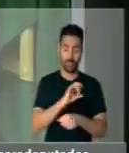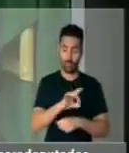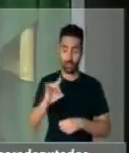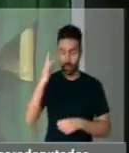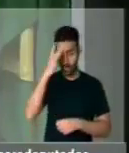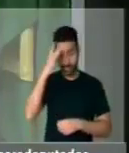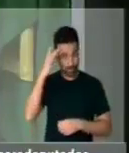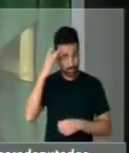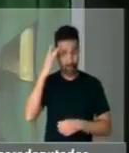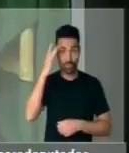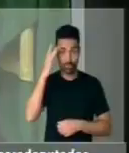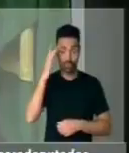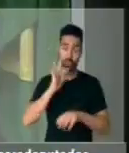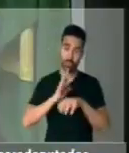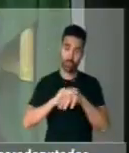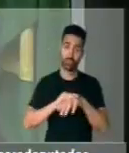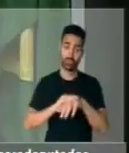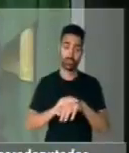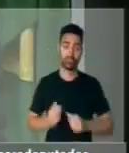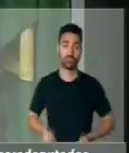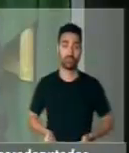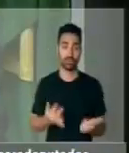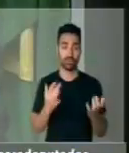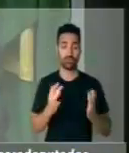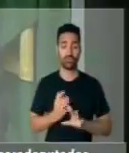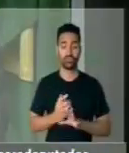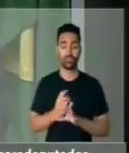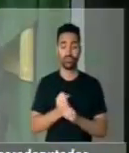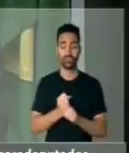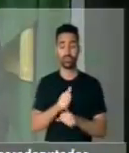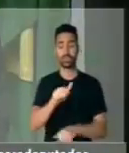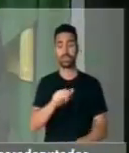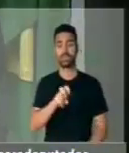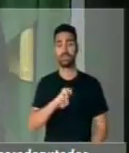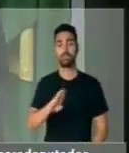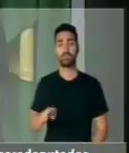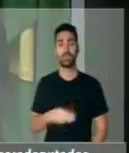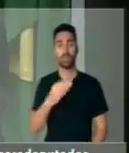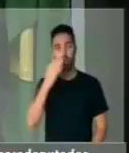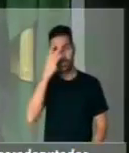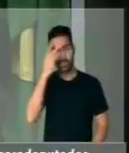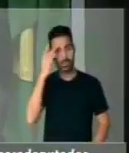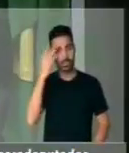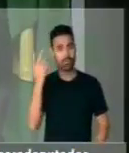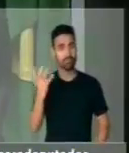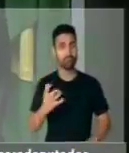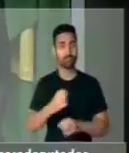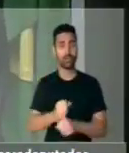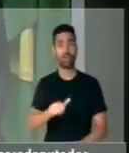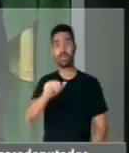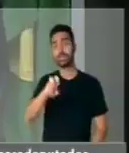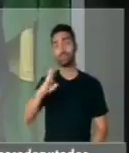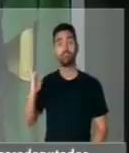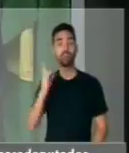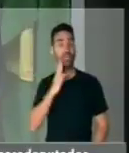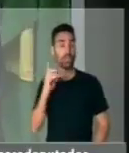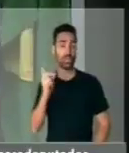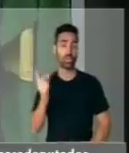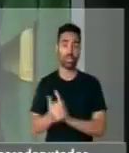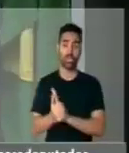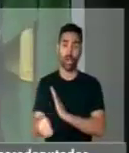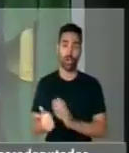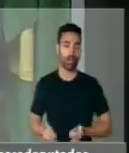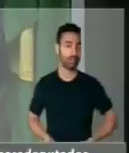jogador patológico. 15 milhões de pessoas a 1.000, 15 bilhões de dólares